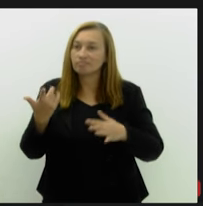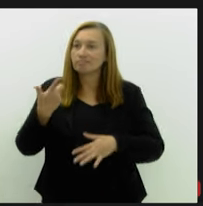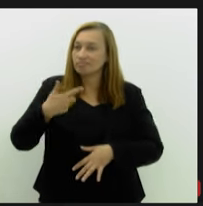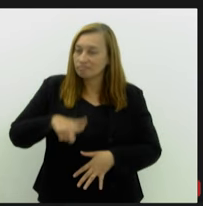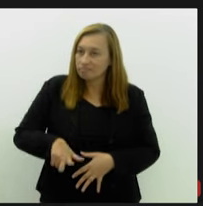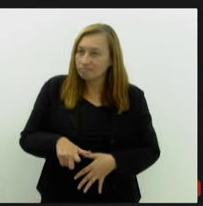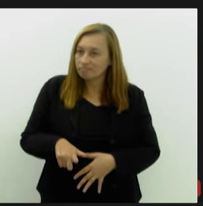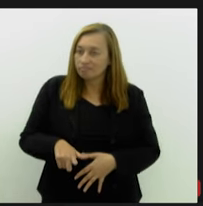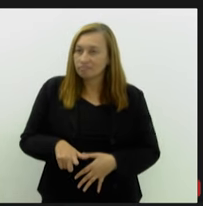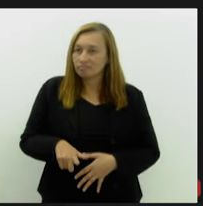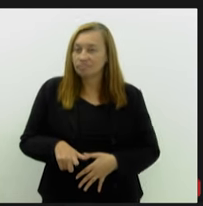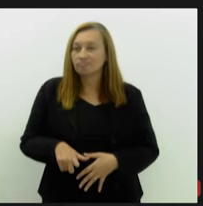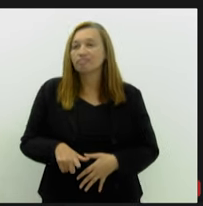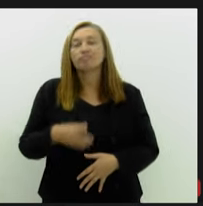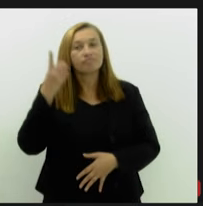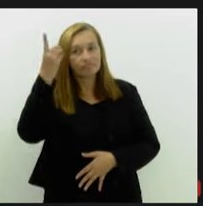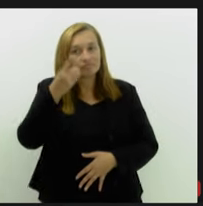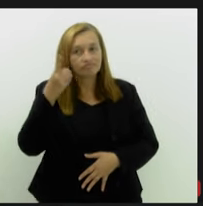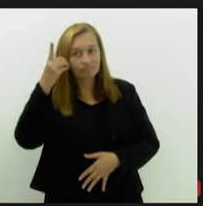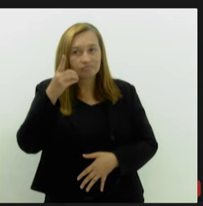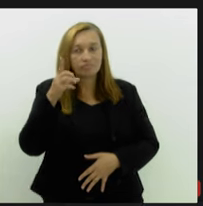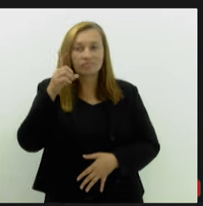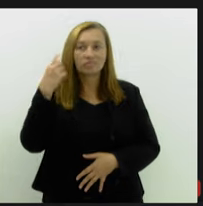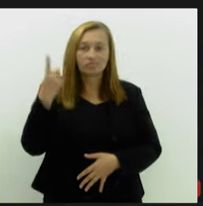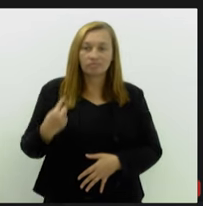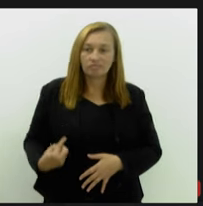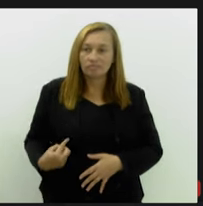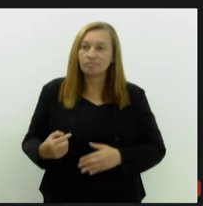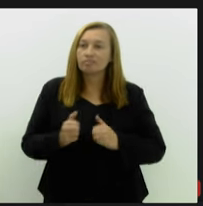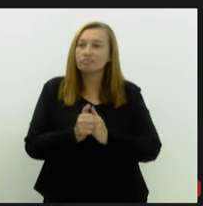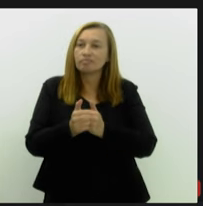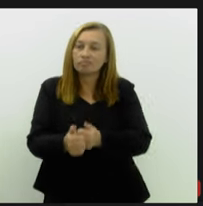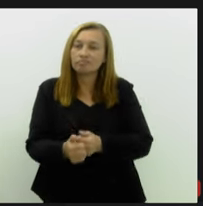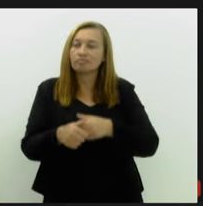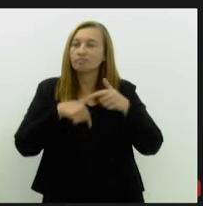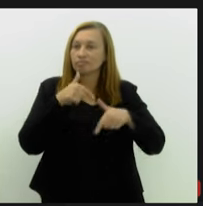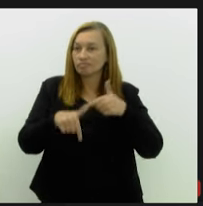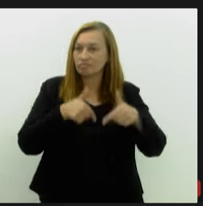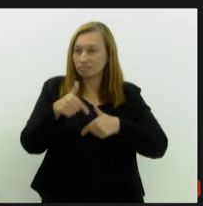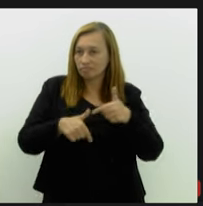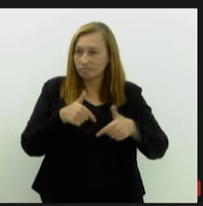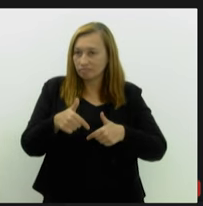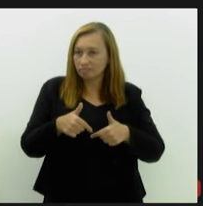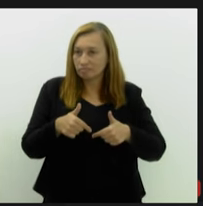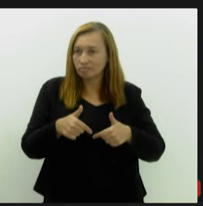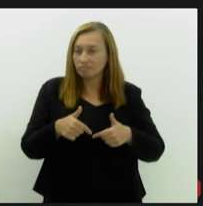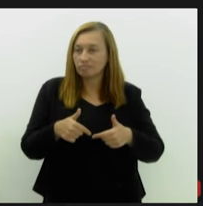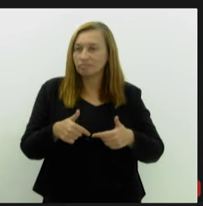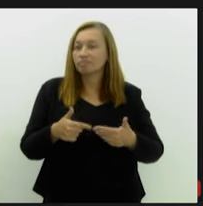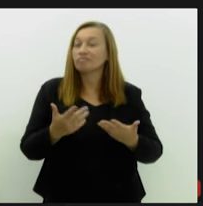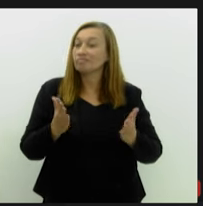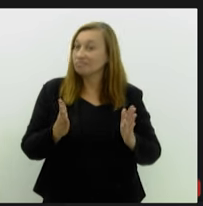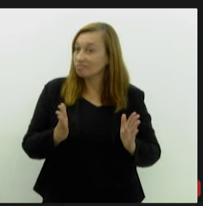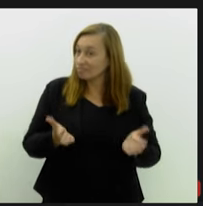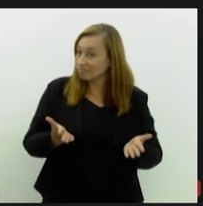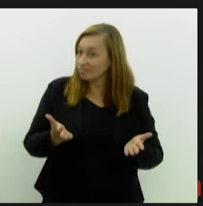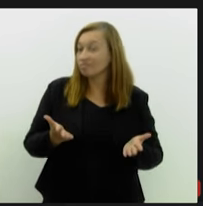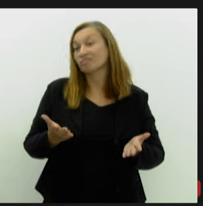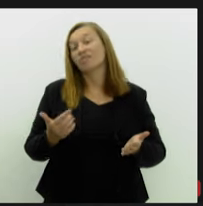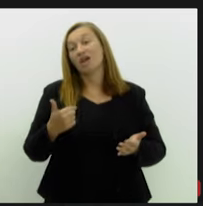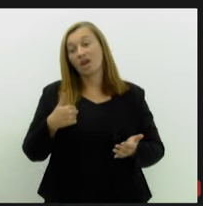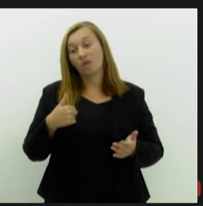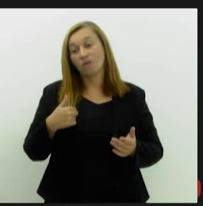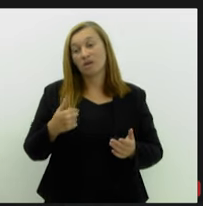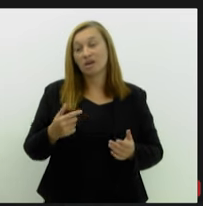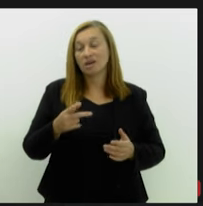vez a deputada Dani Balbi pela condução dos trabalhos. Hoje seria o meu dia de presidir, mas em função